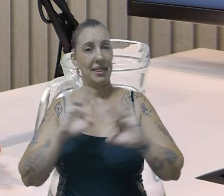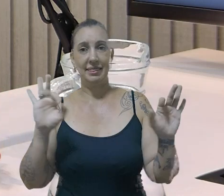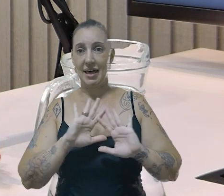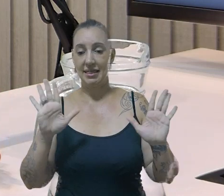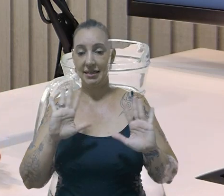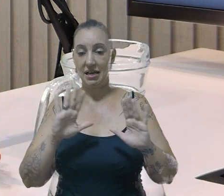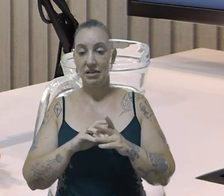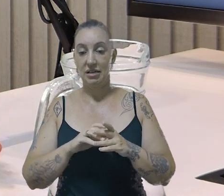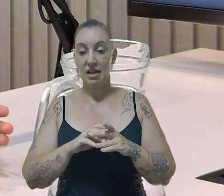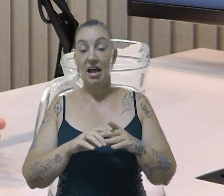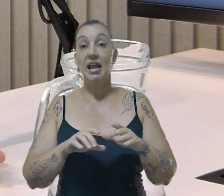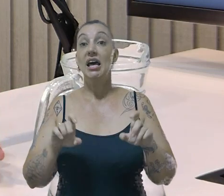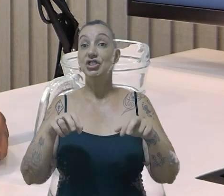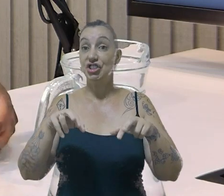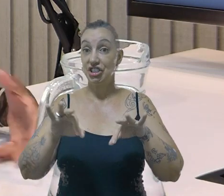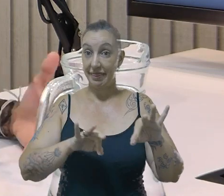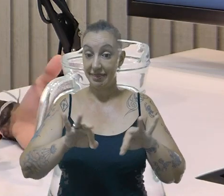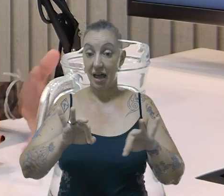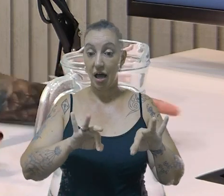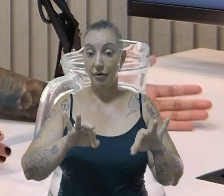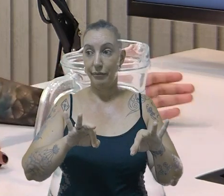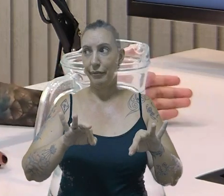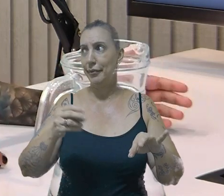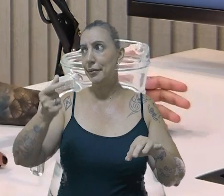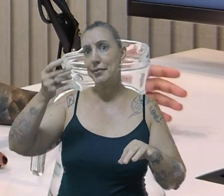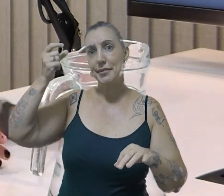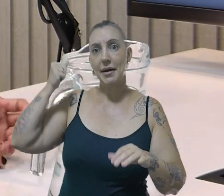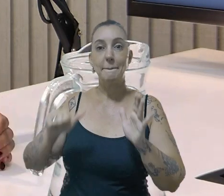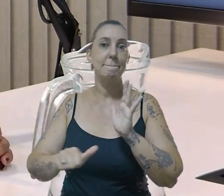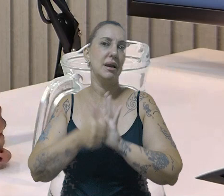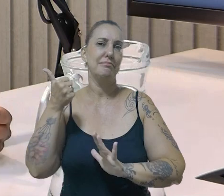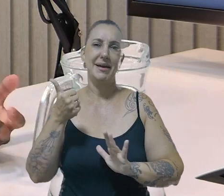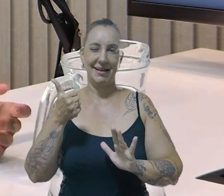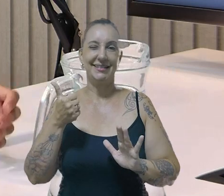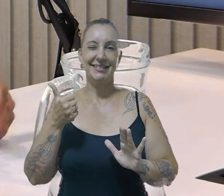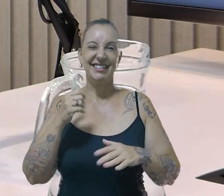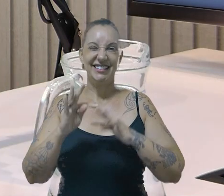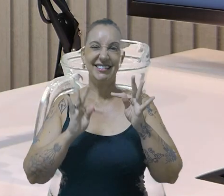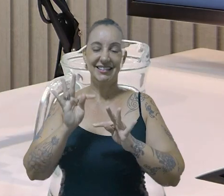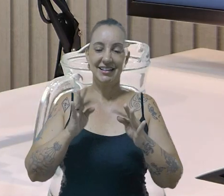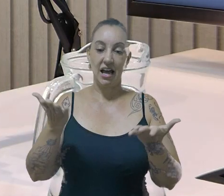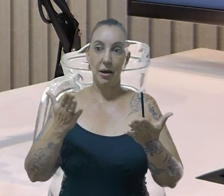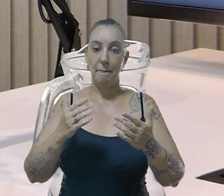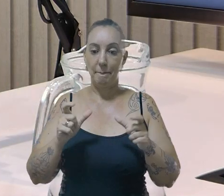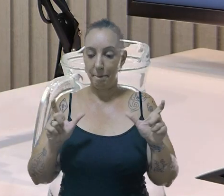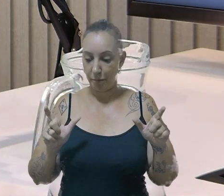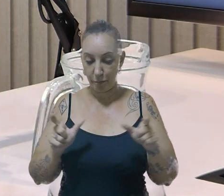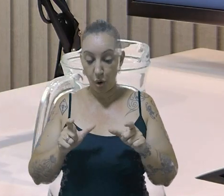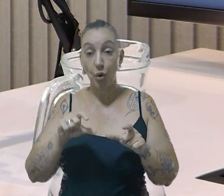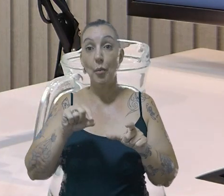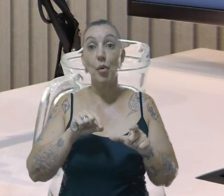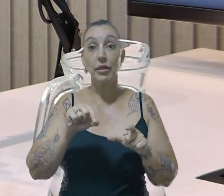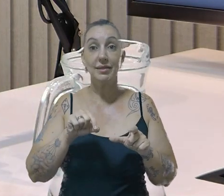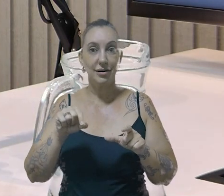mesa digital mas era uma mesa de uma das primeiras digitais assim agora as mesas é cada vez menos botões